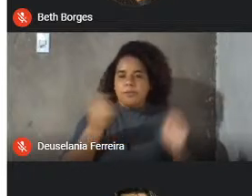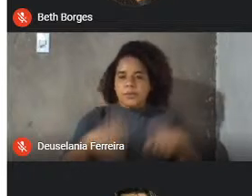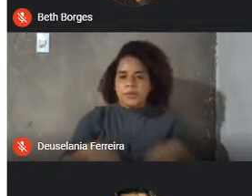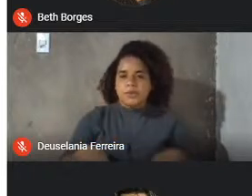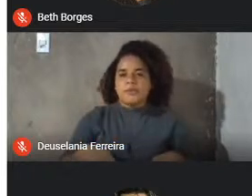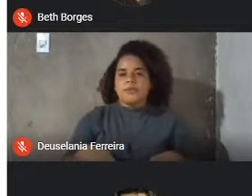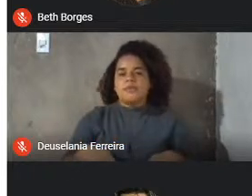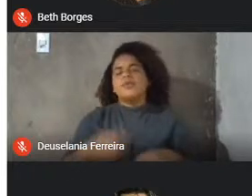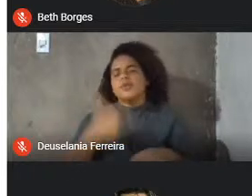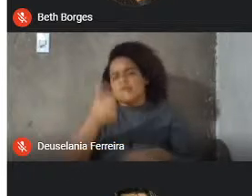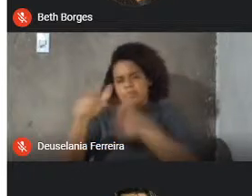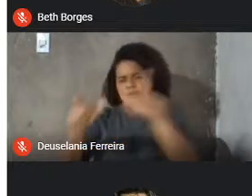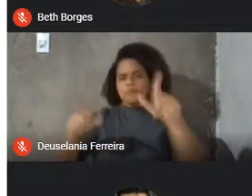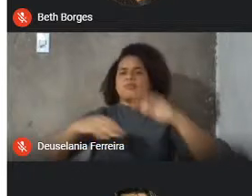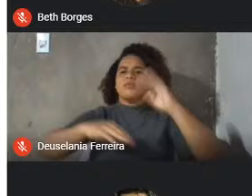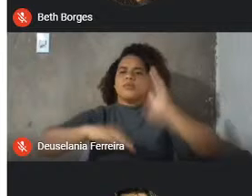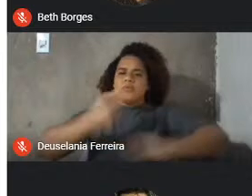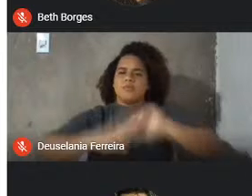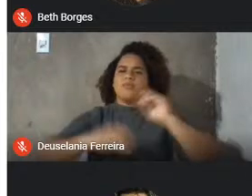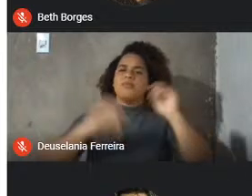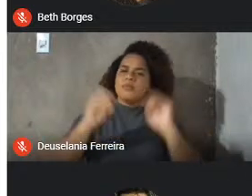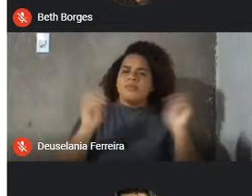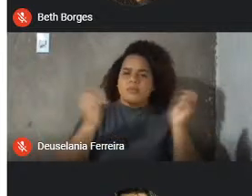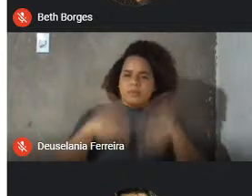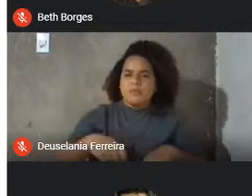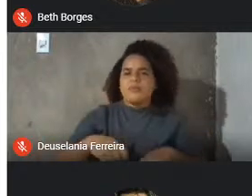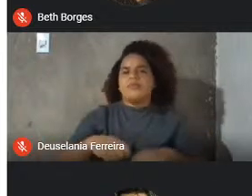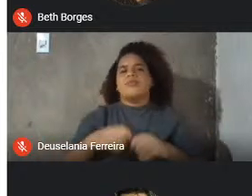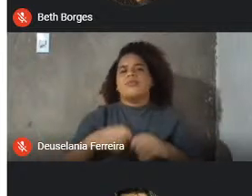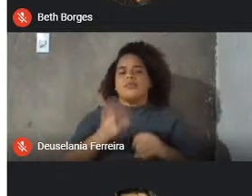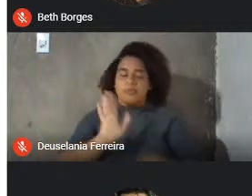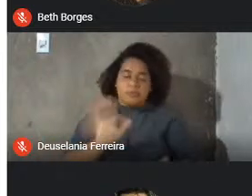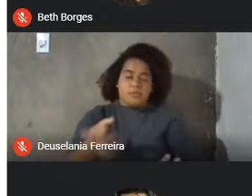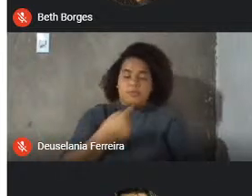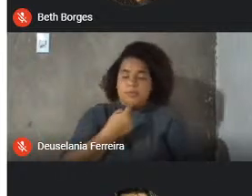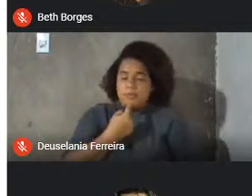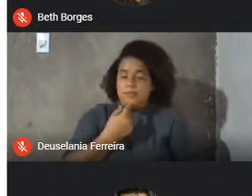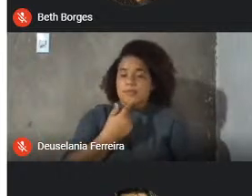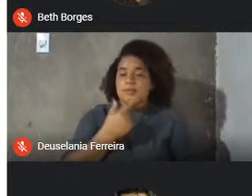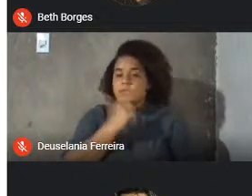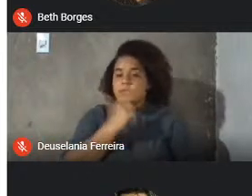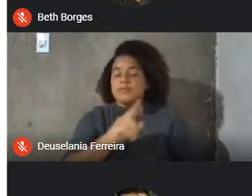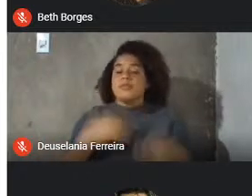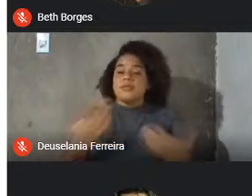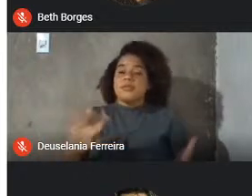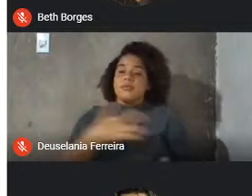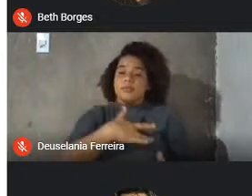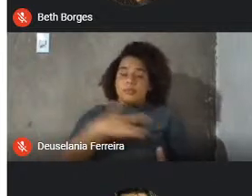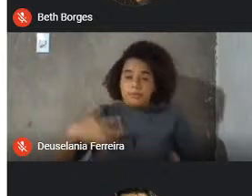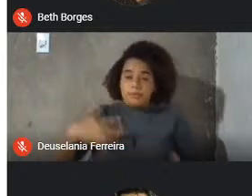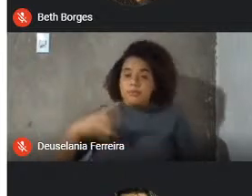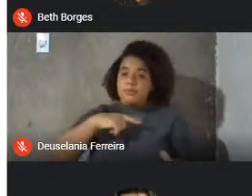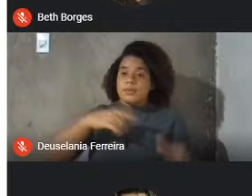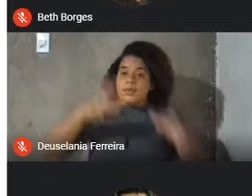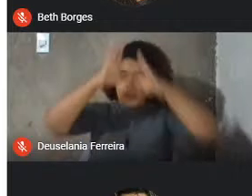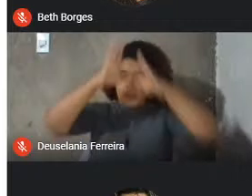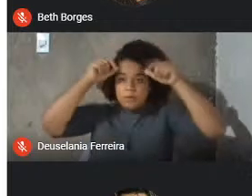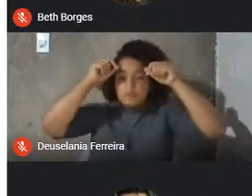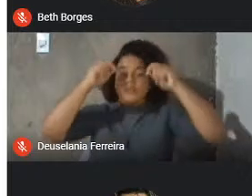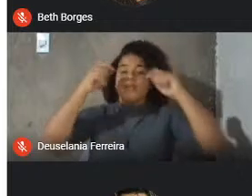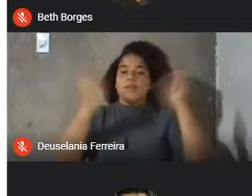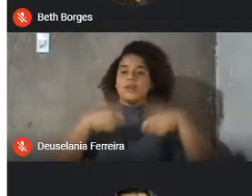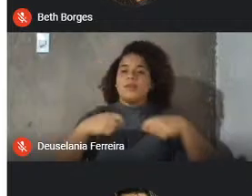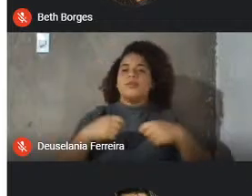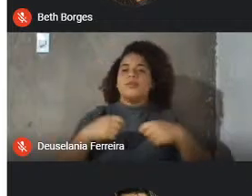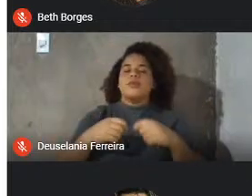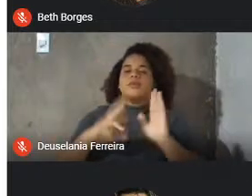também com certeza vão estar chegando, pois a saúde, quando tem conselhos que regulamentam e protegem,